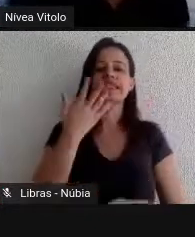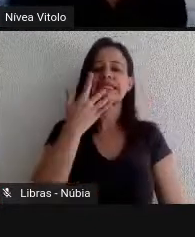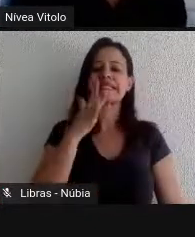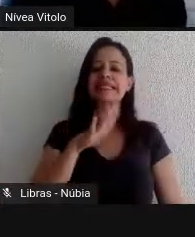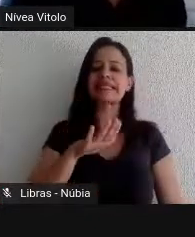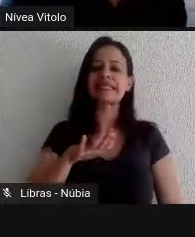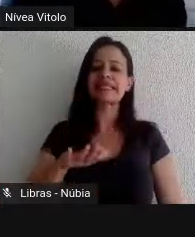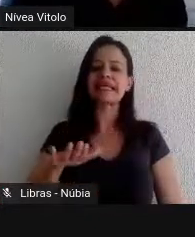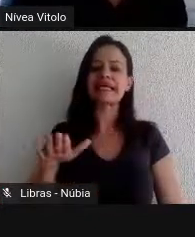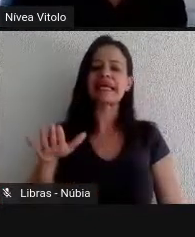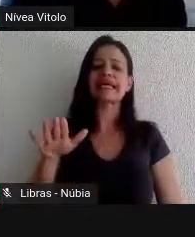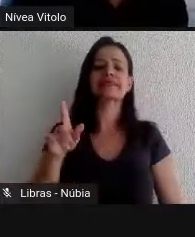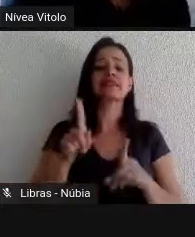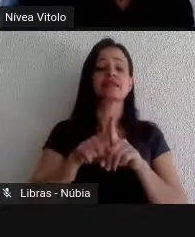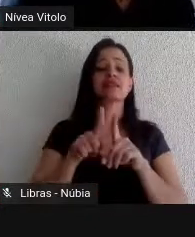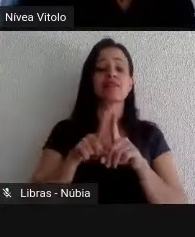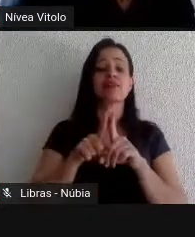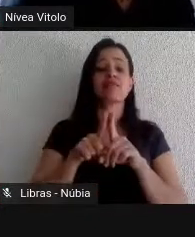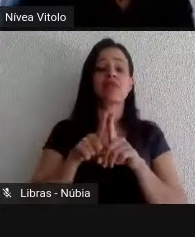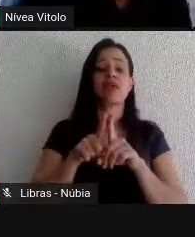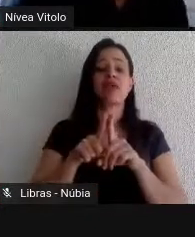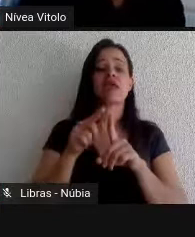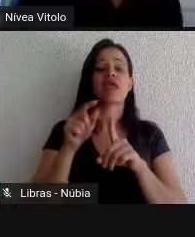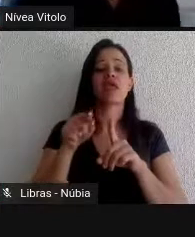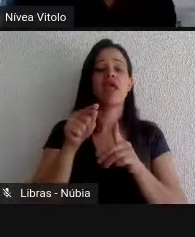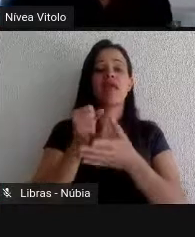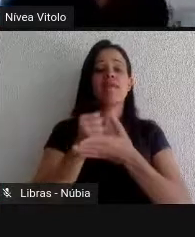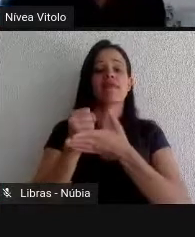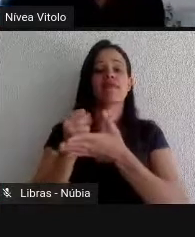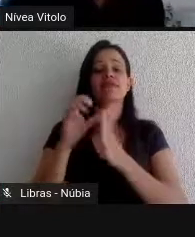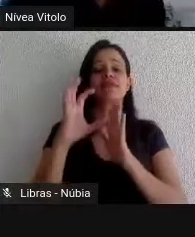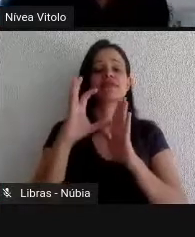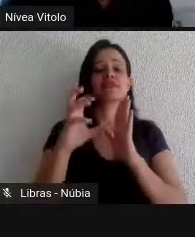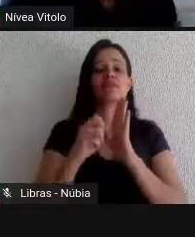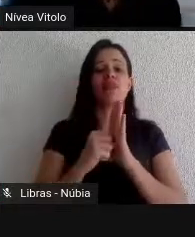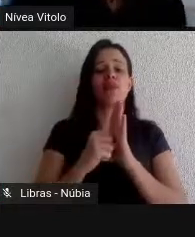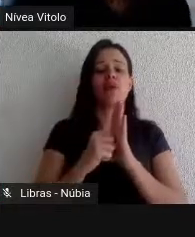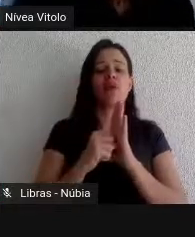crianças, e os benefícios simbólicos, que são aqueles